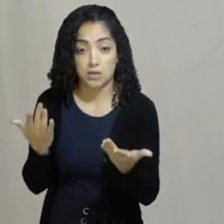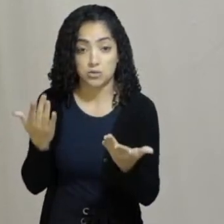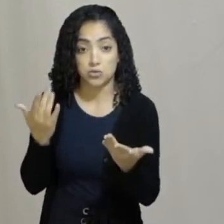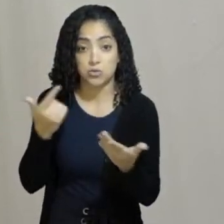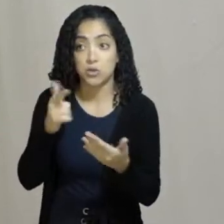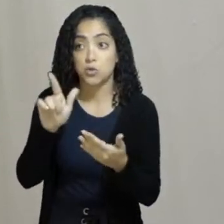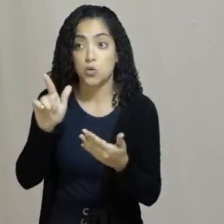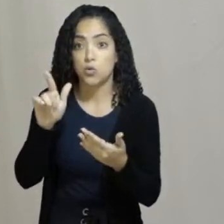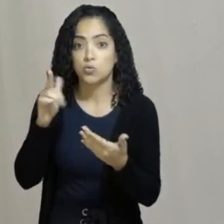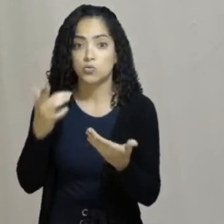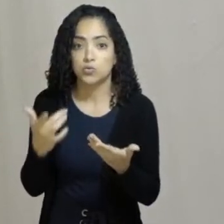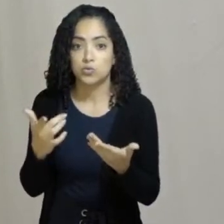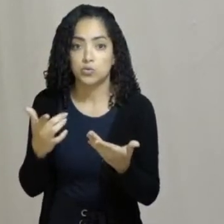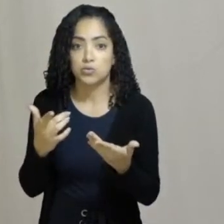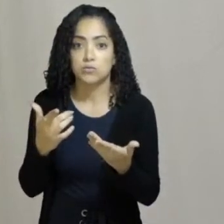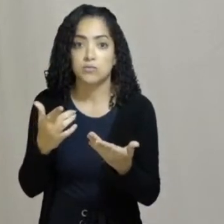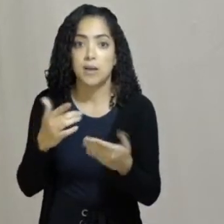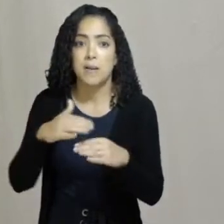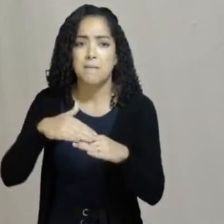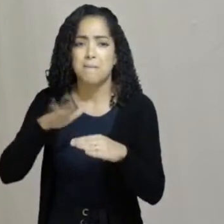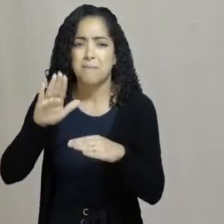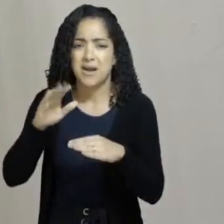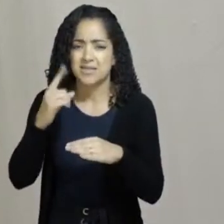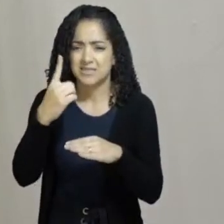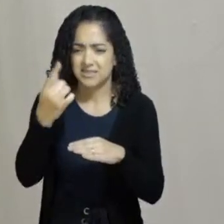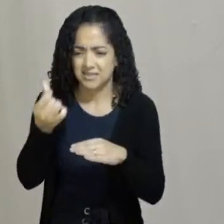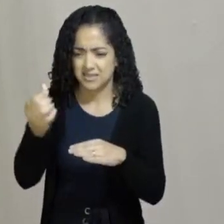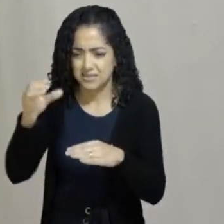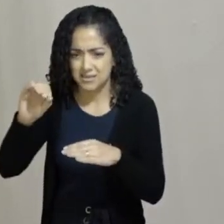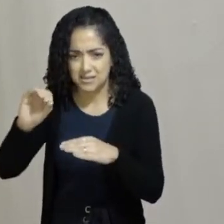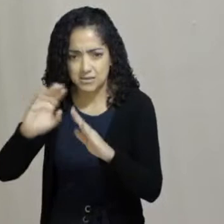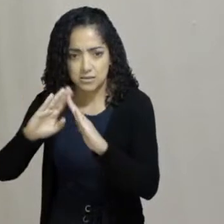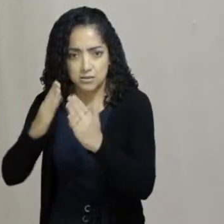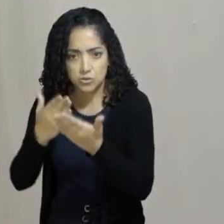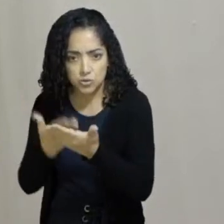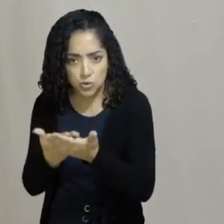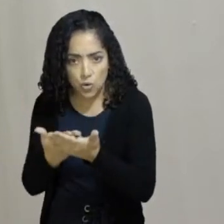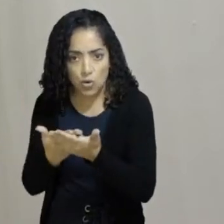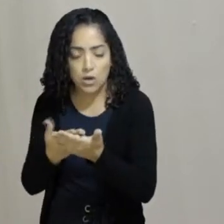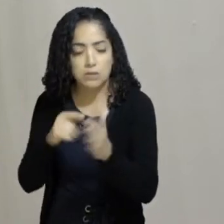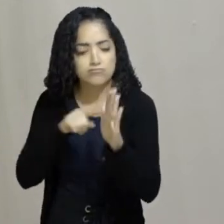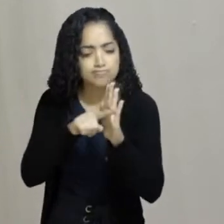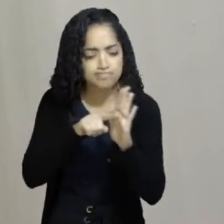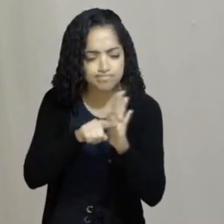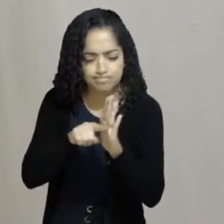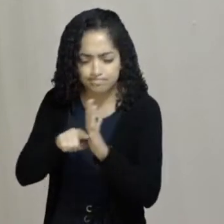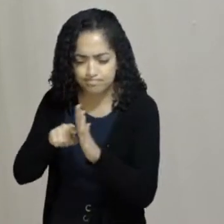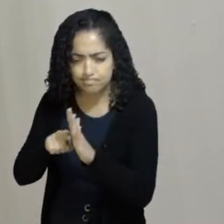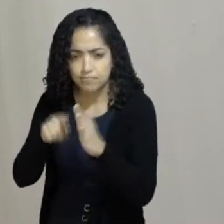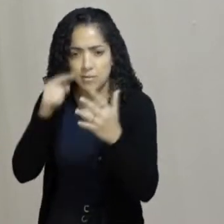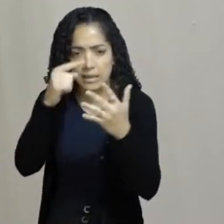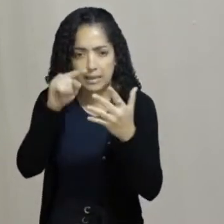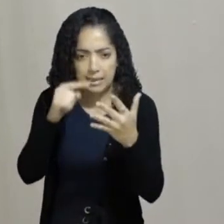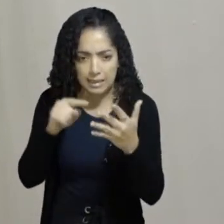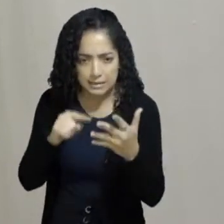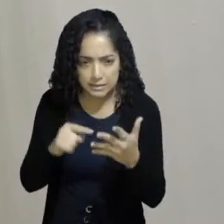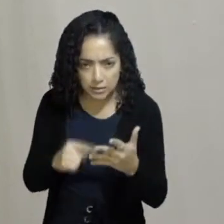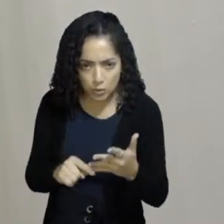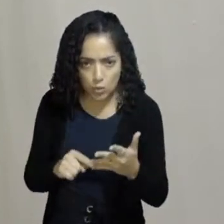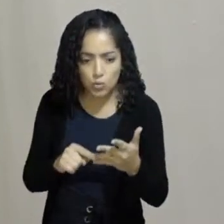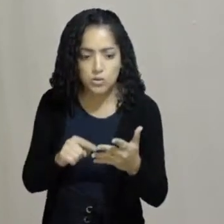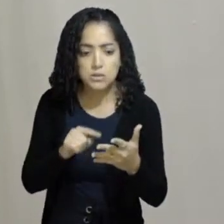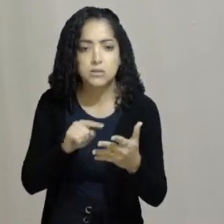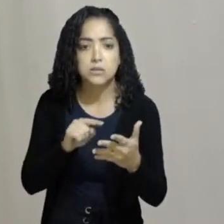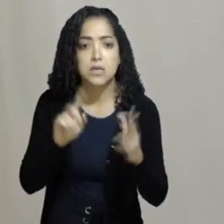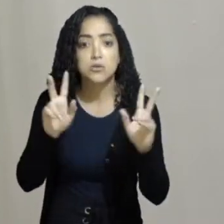foram visitados mais de 160 escolas levantando item por item de segurança